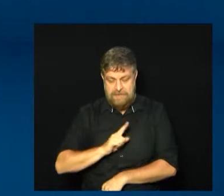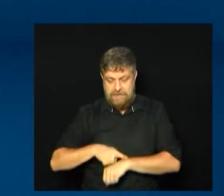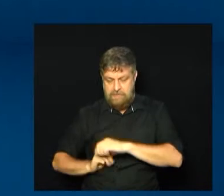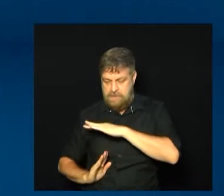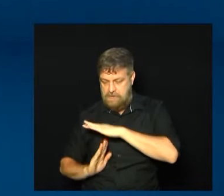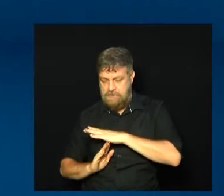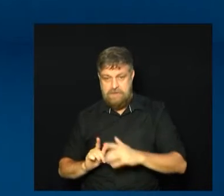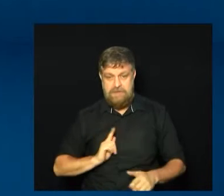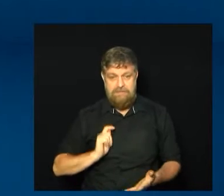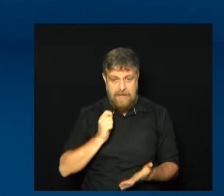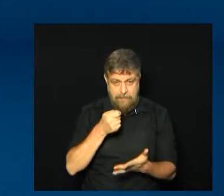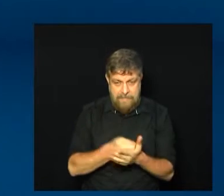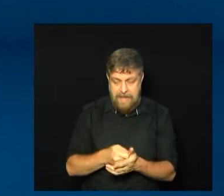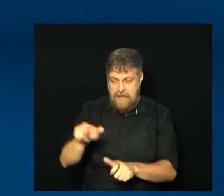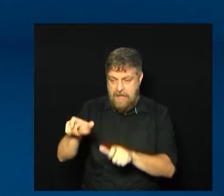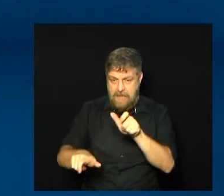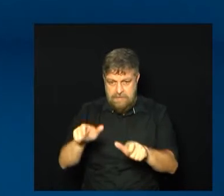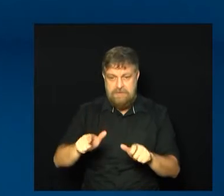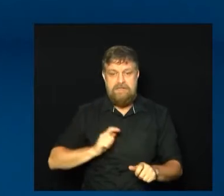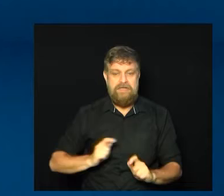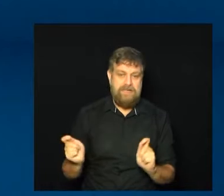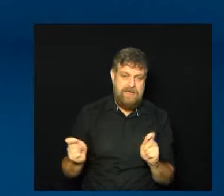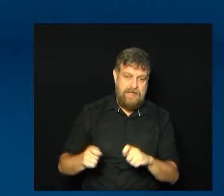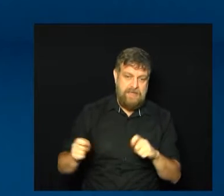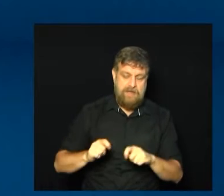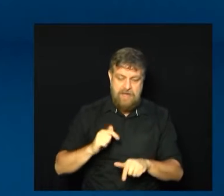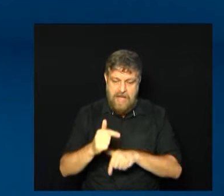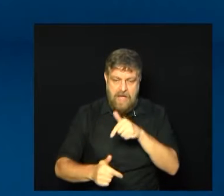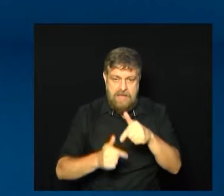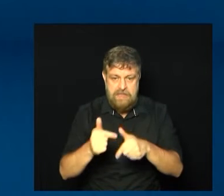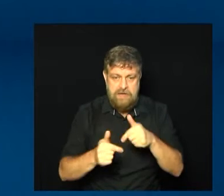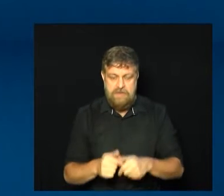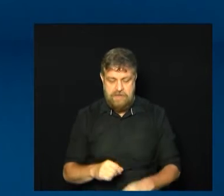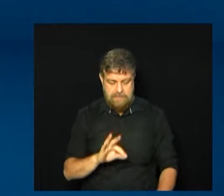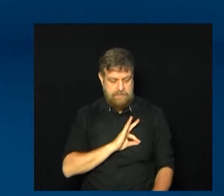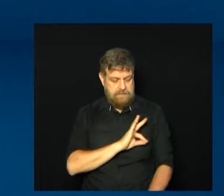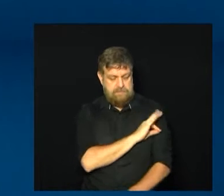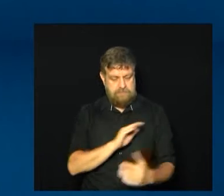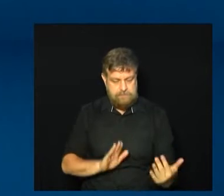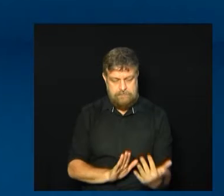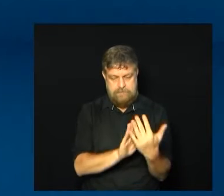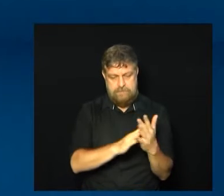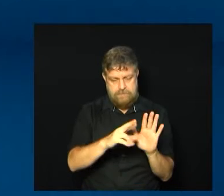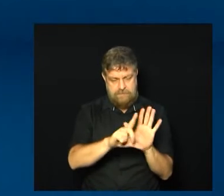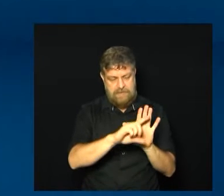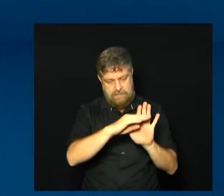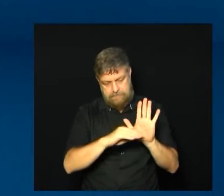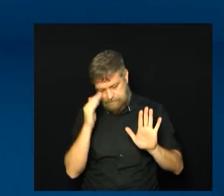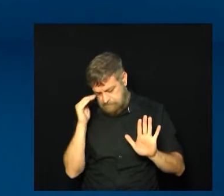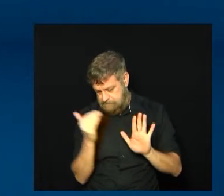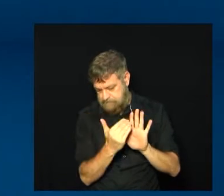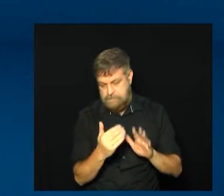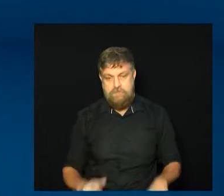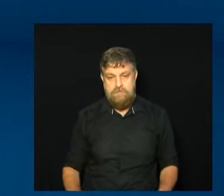que deverá ser paga àqueles que estiverem em condições de atuar em ações ostensivas na forma da lei. O